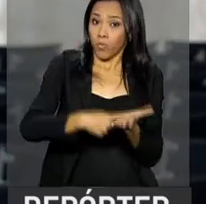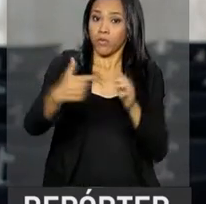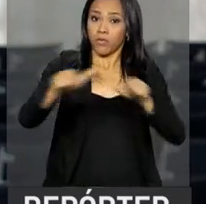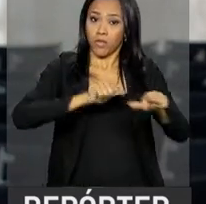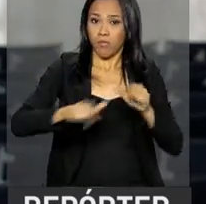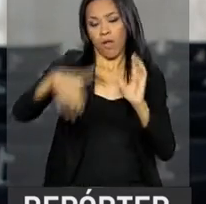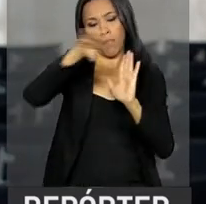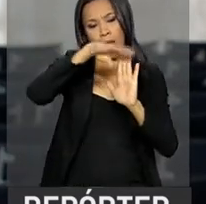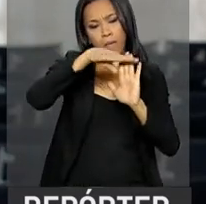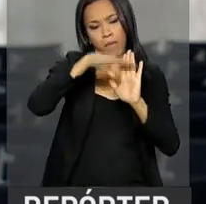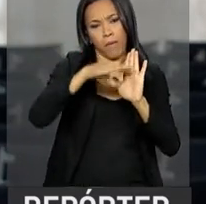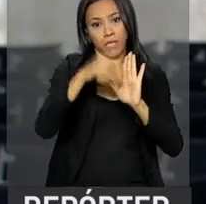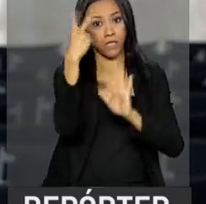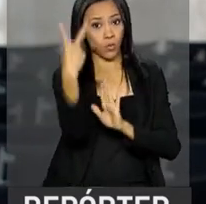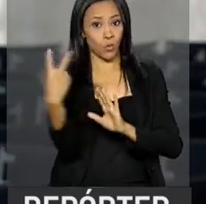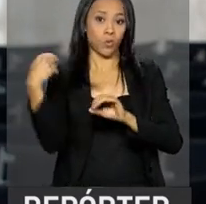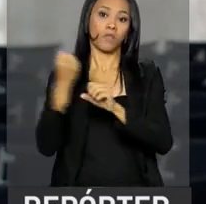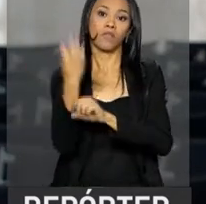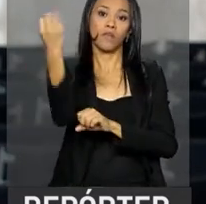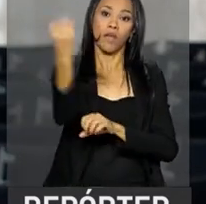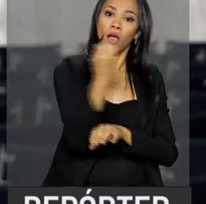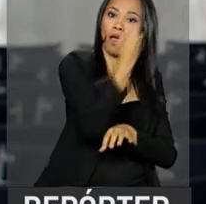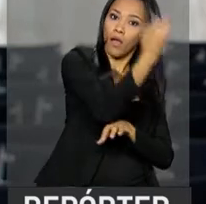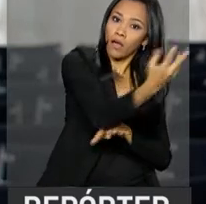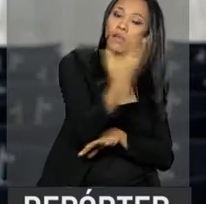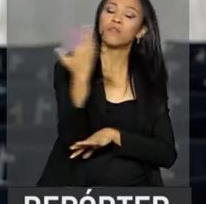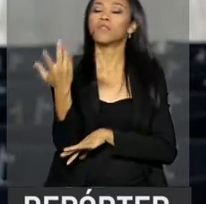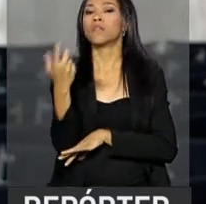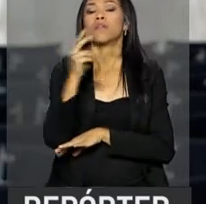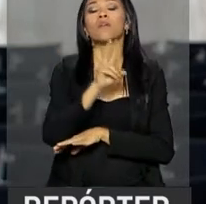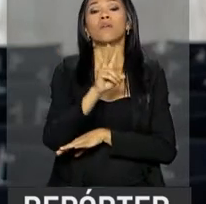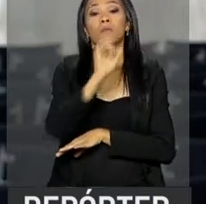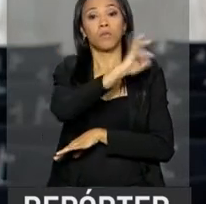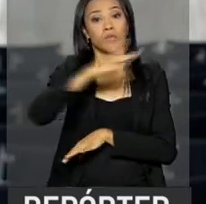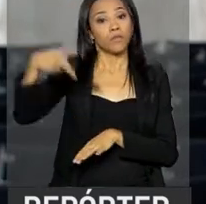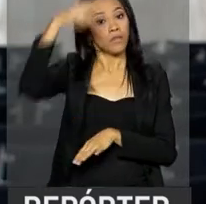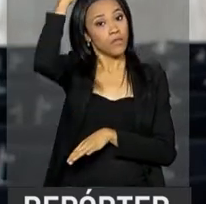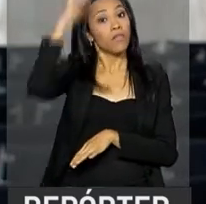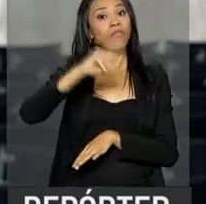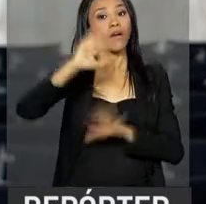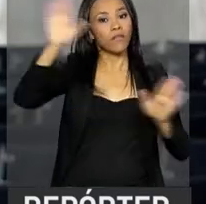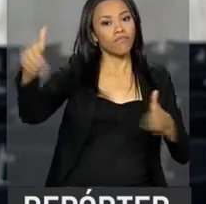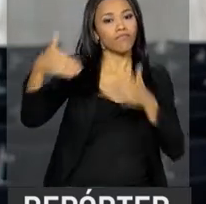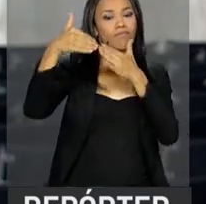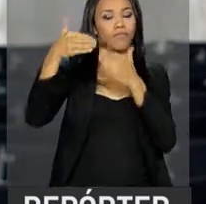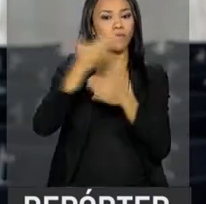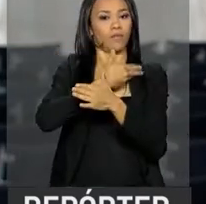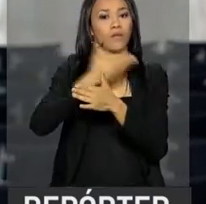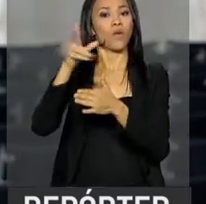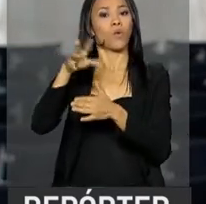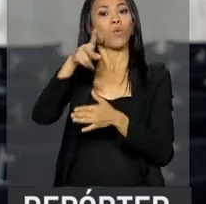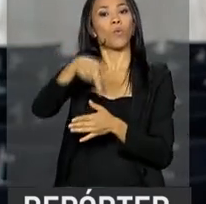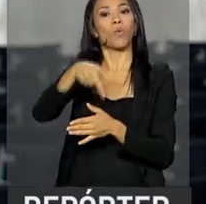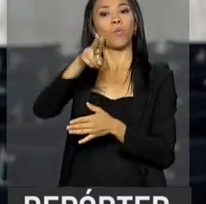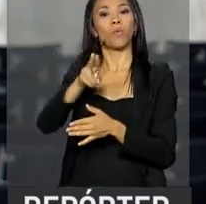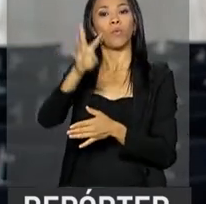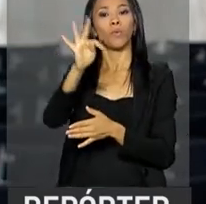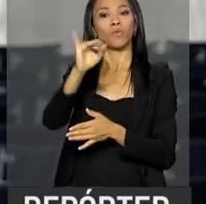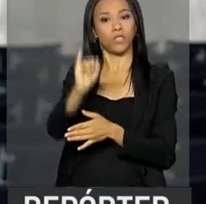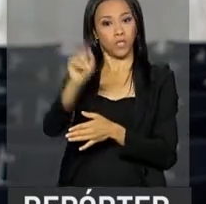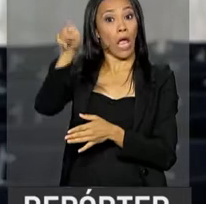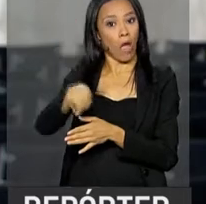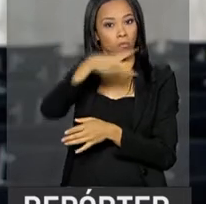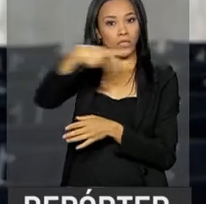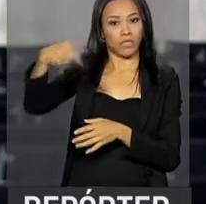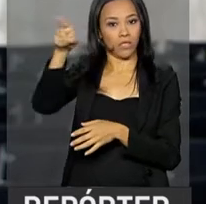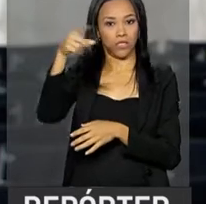durante essas duas viagens o presidente michel temer deve se encontrar com o colega russo vladimir putin em moscou também tem